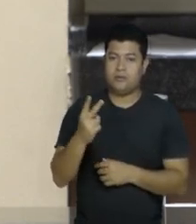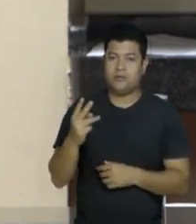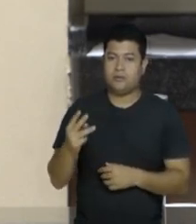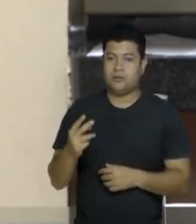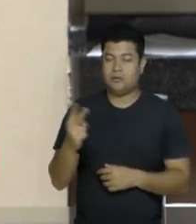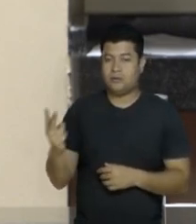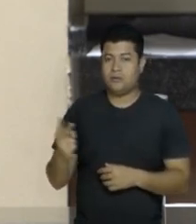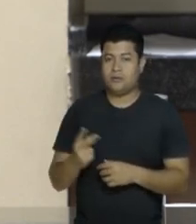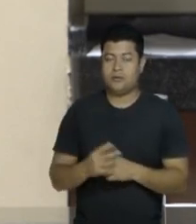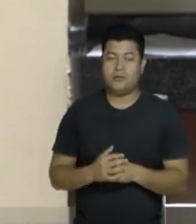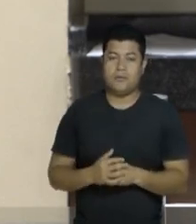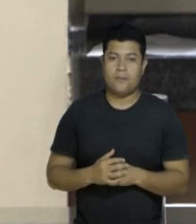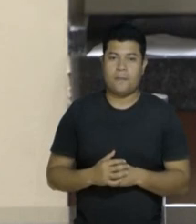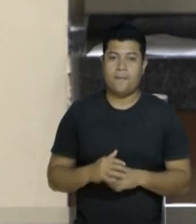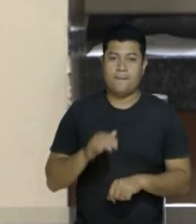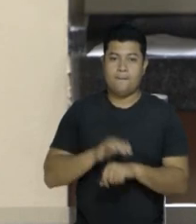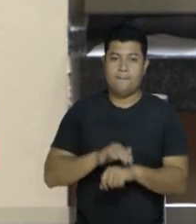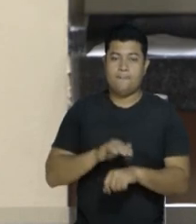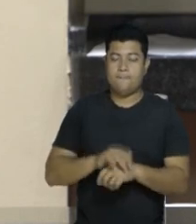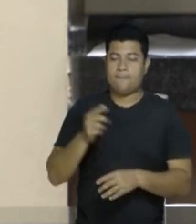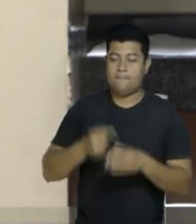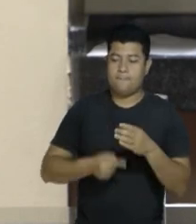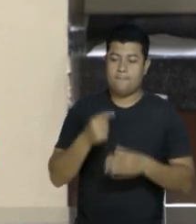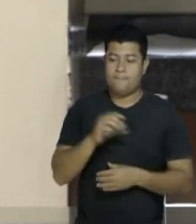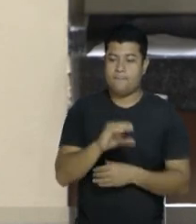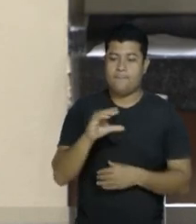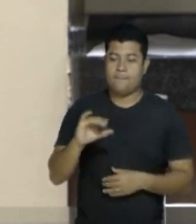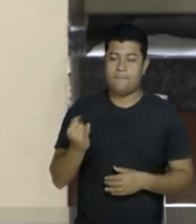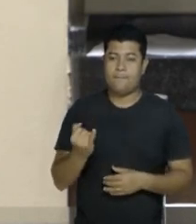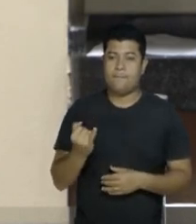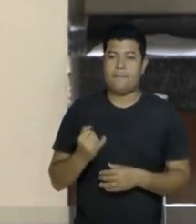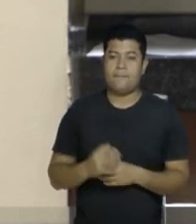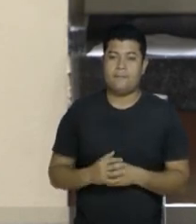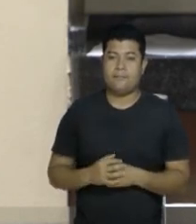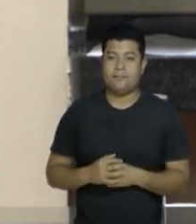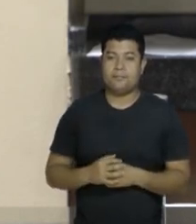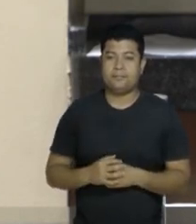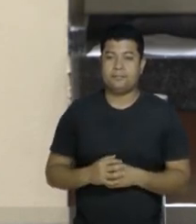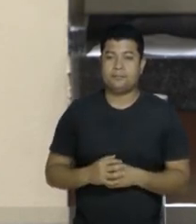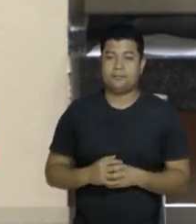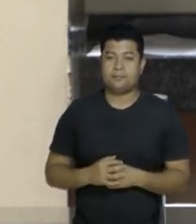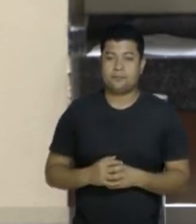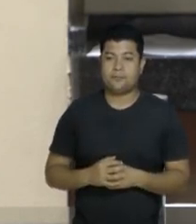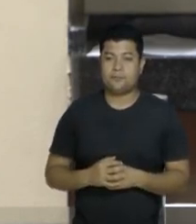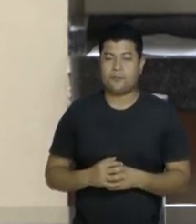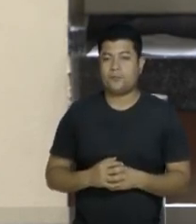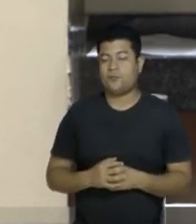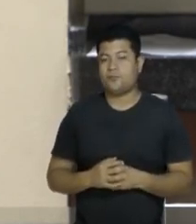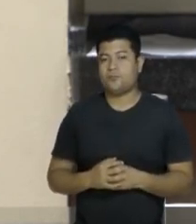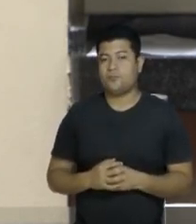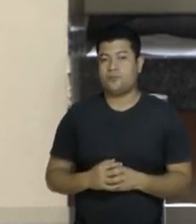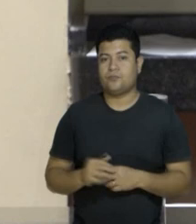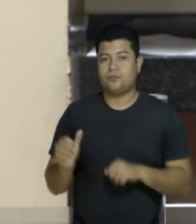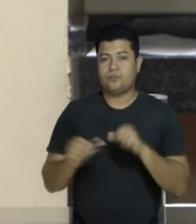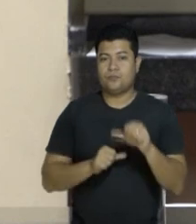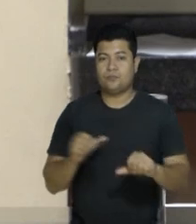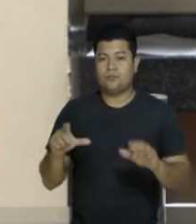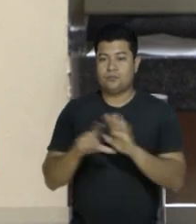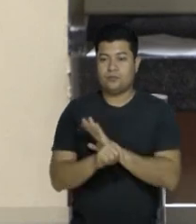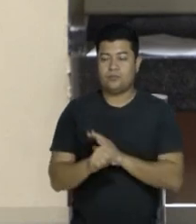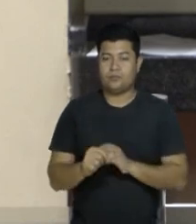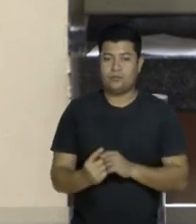280/2023. Autor, Comissão de Constituição e Justiça. Altera o anexo único da